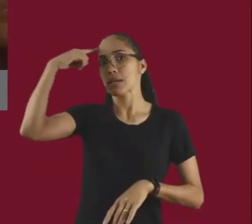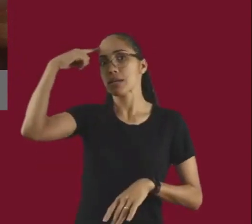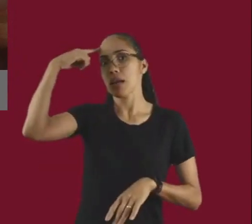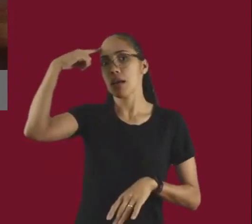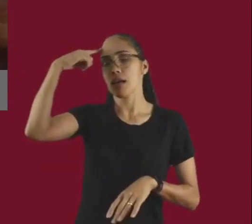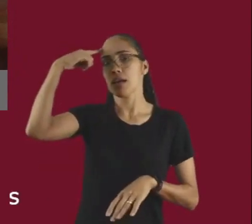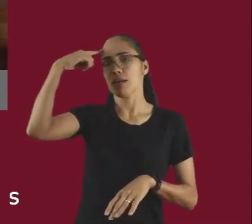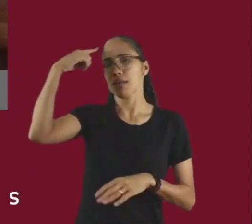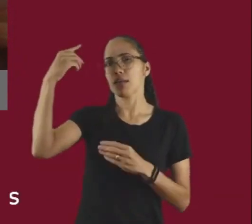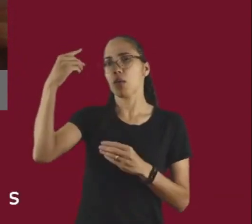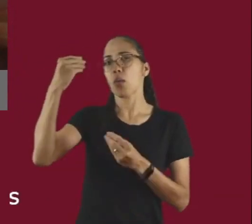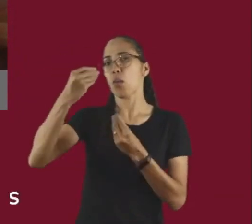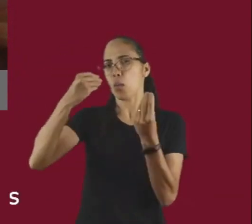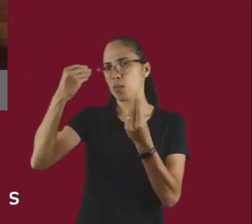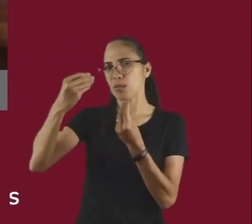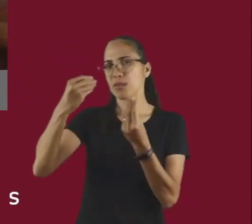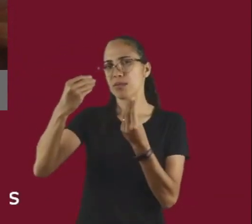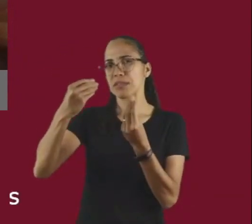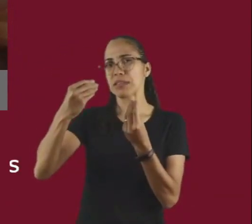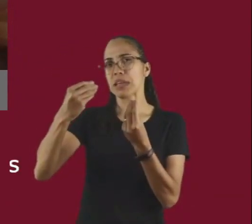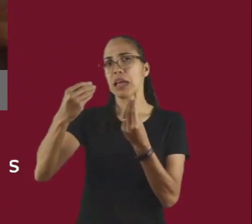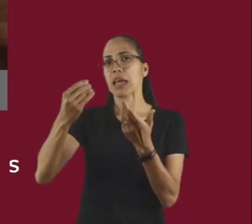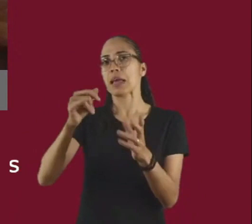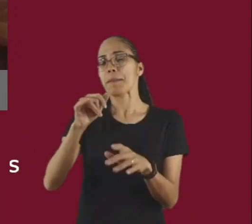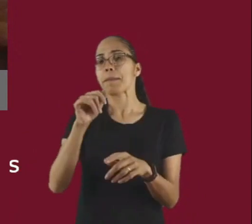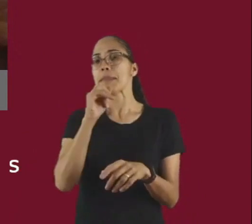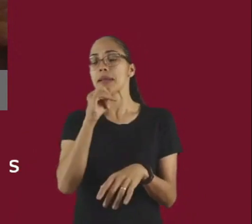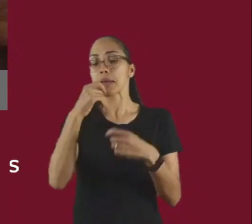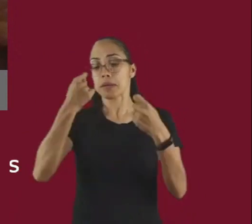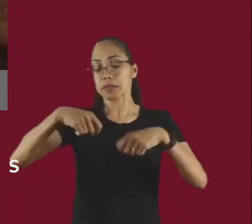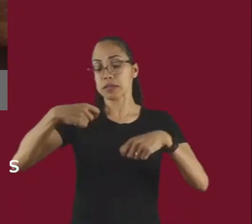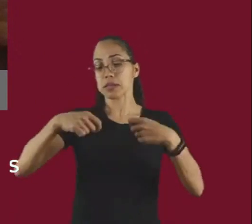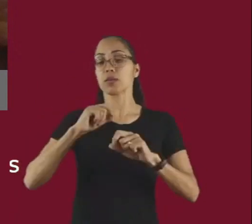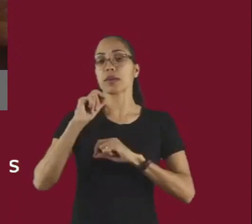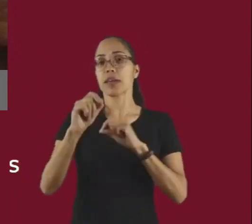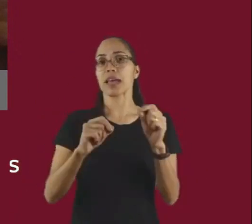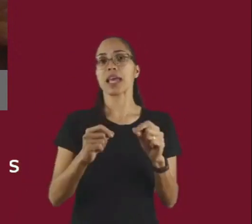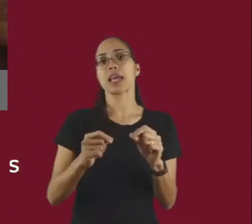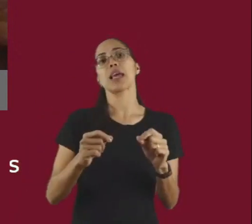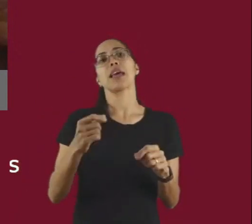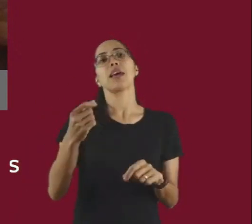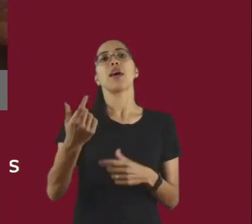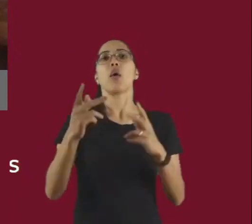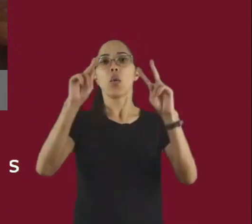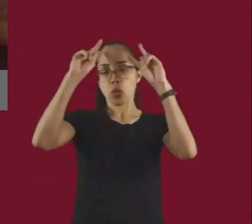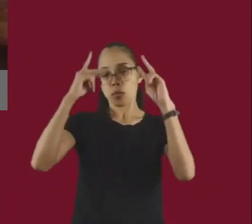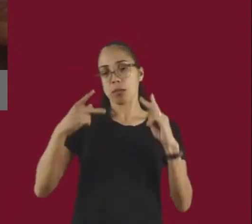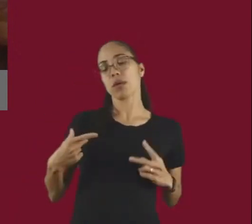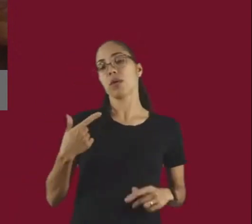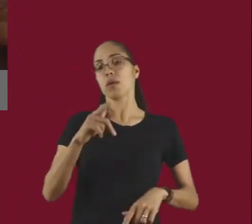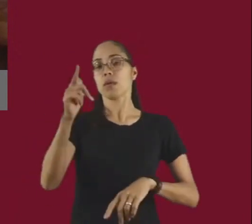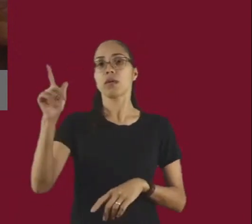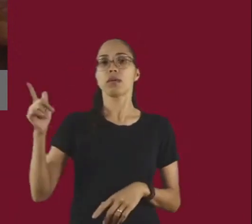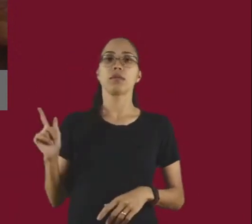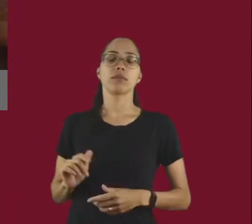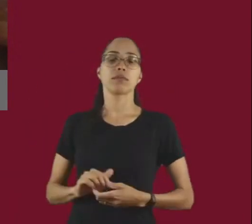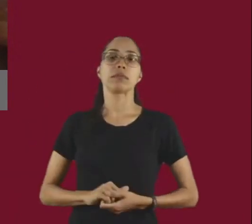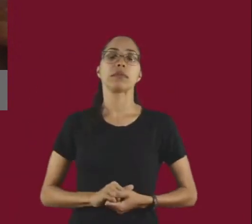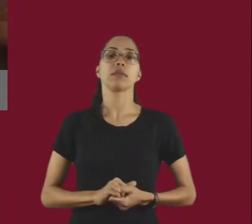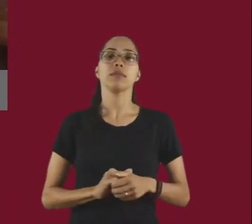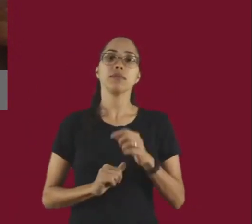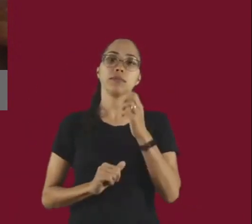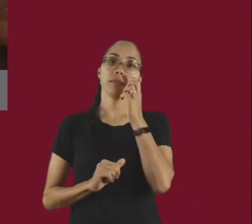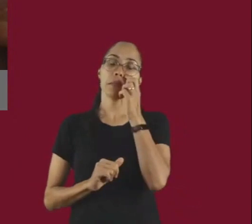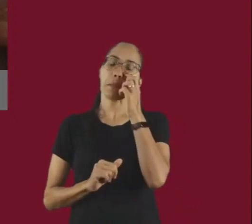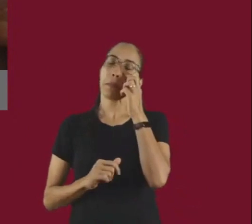assim. No Brasil, em muitos países que se dizem democráticos, né, a democracia, ela